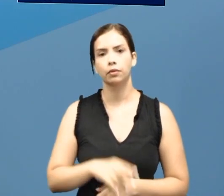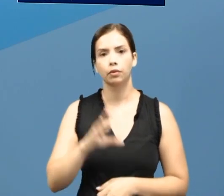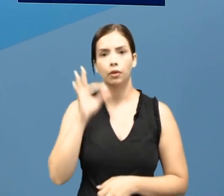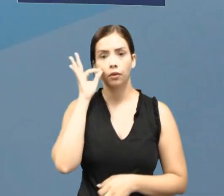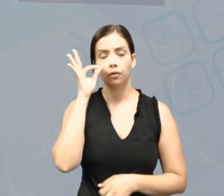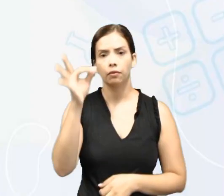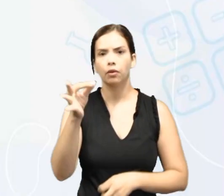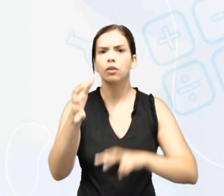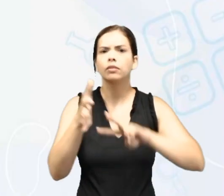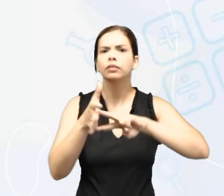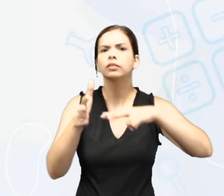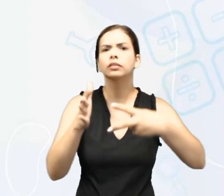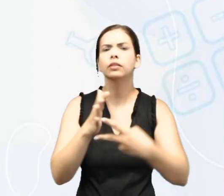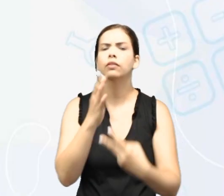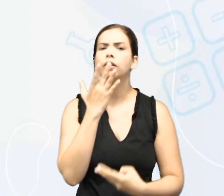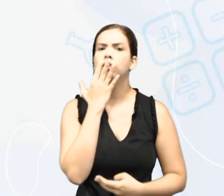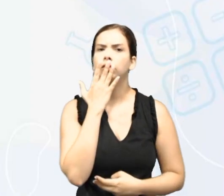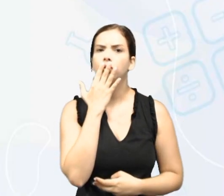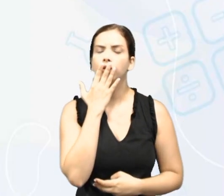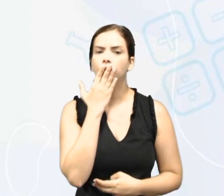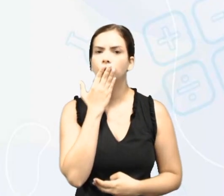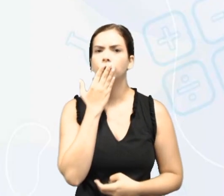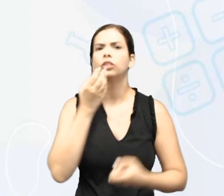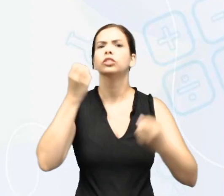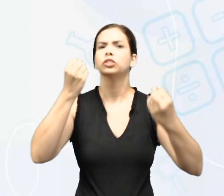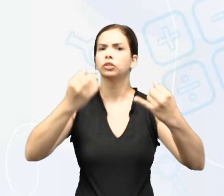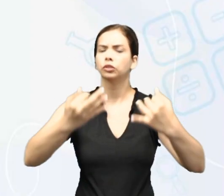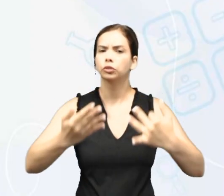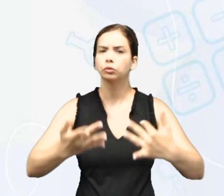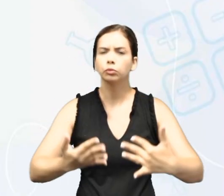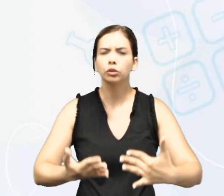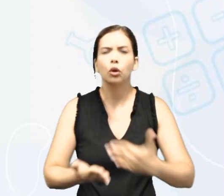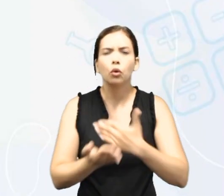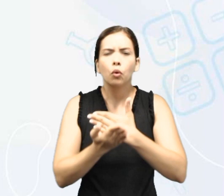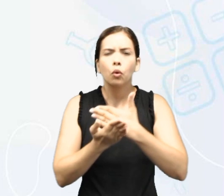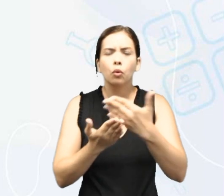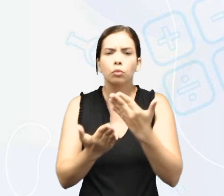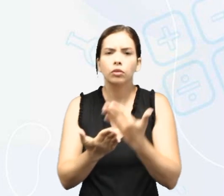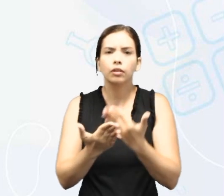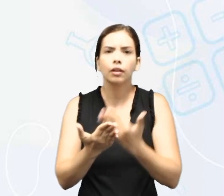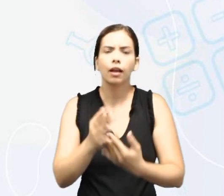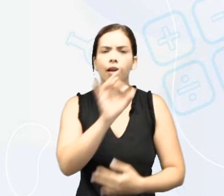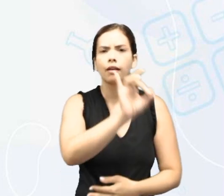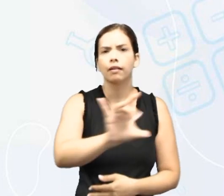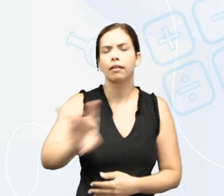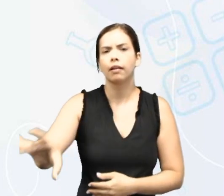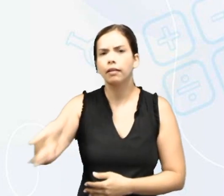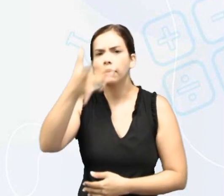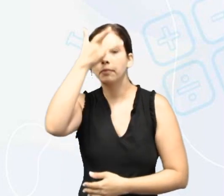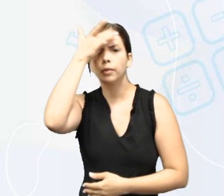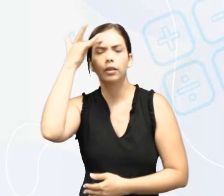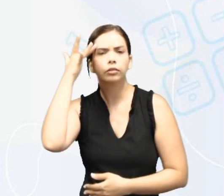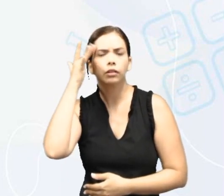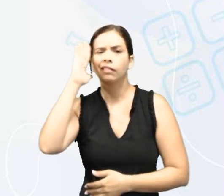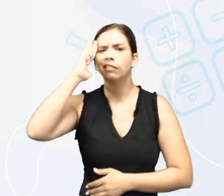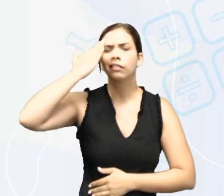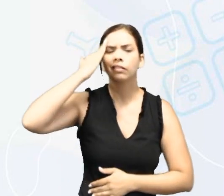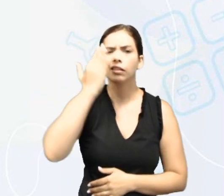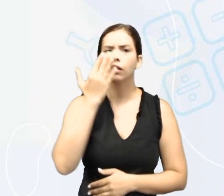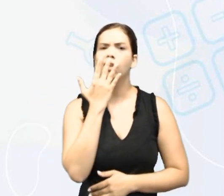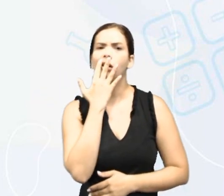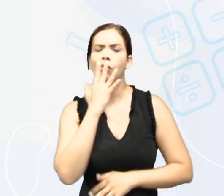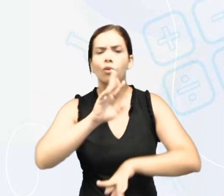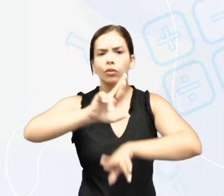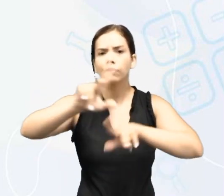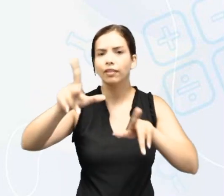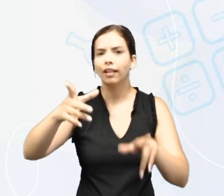o significado das cores. Porque, como eu falei anteriormente, no comecinho da aula, cada pessoa vê a cor diferente, né? Cada um interpreta a cor diferente.